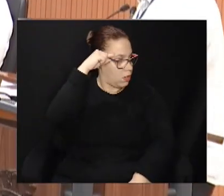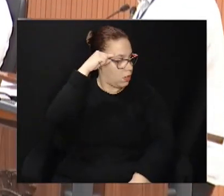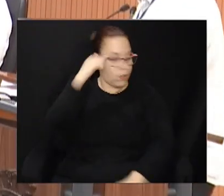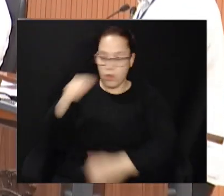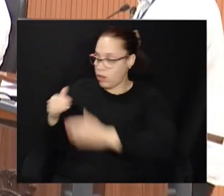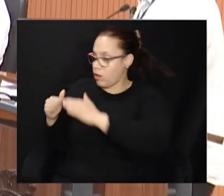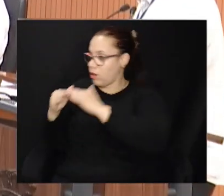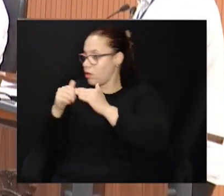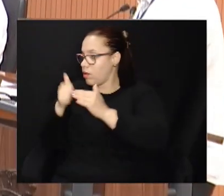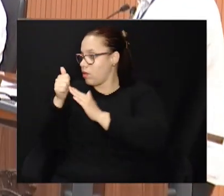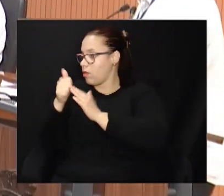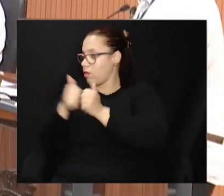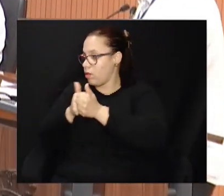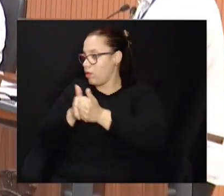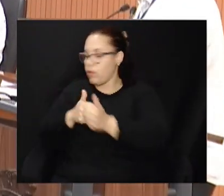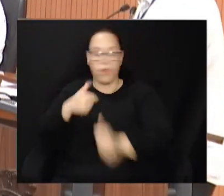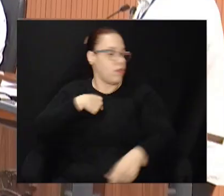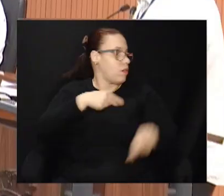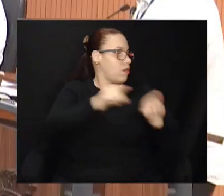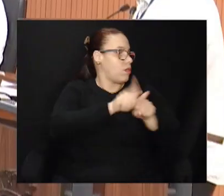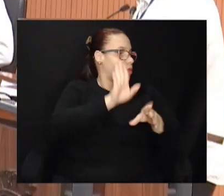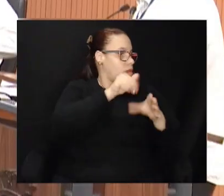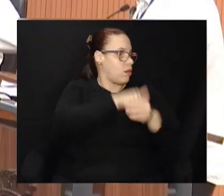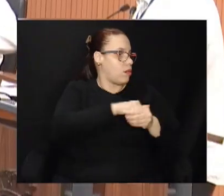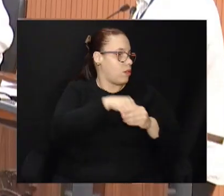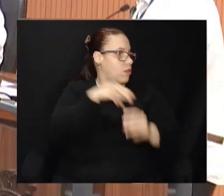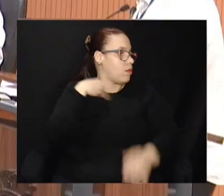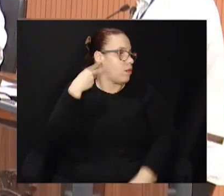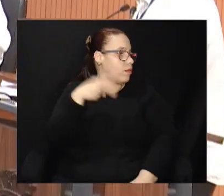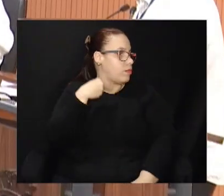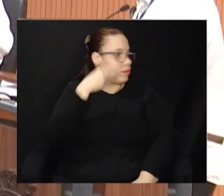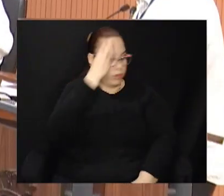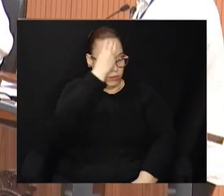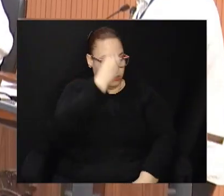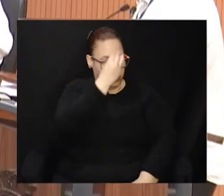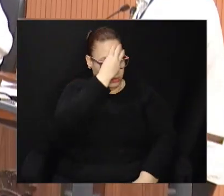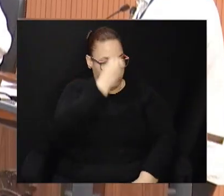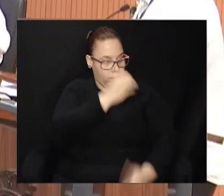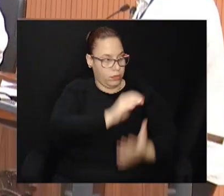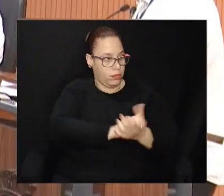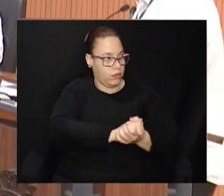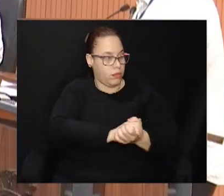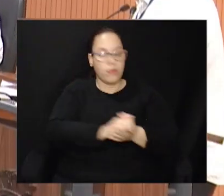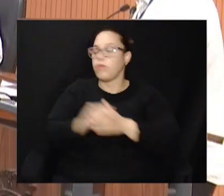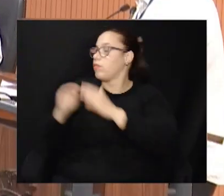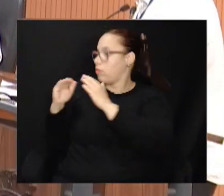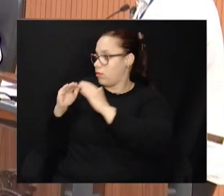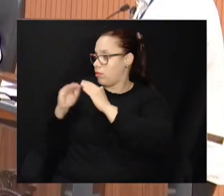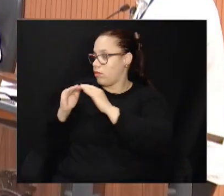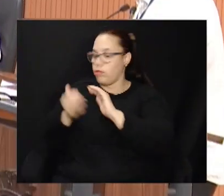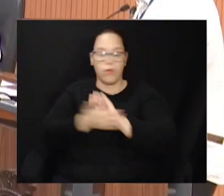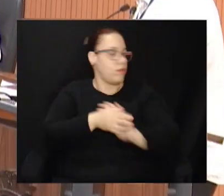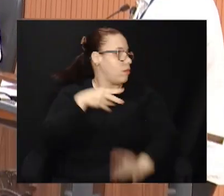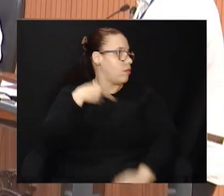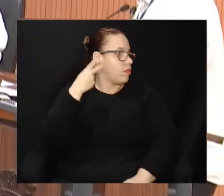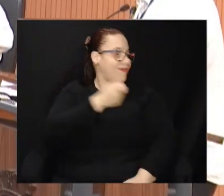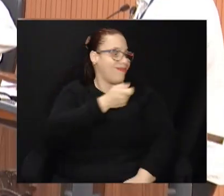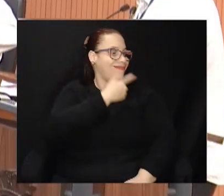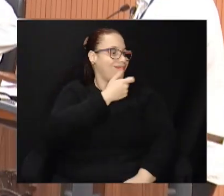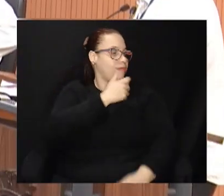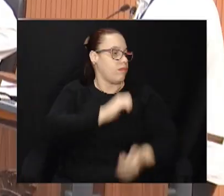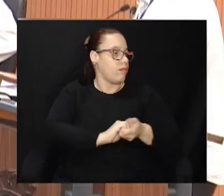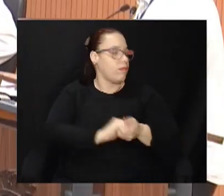Eu também voto favorável. Vereador Wagner Romão. Favorável. Vereadora Fernanda Souto.